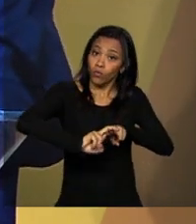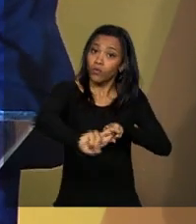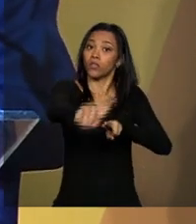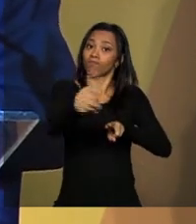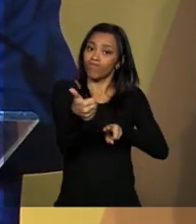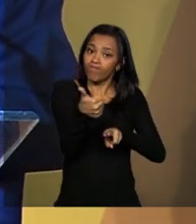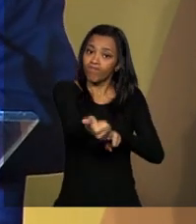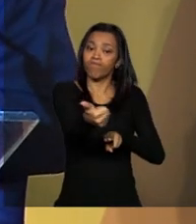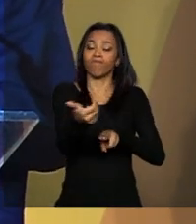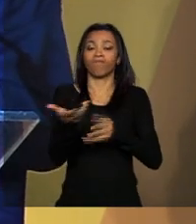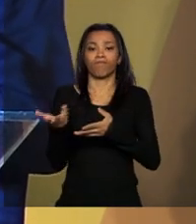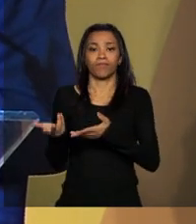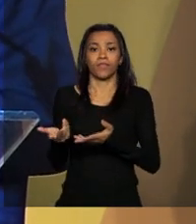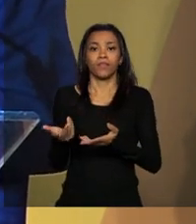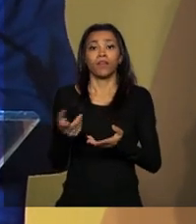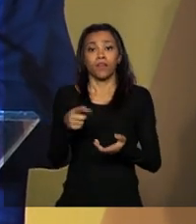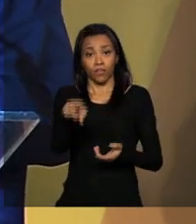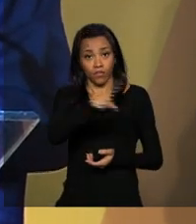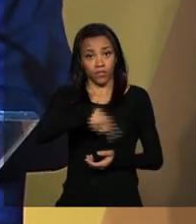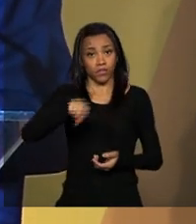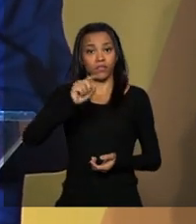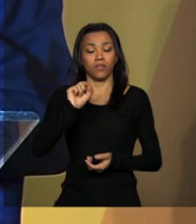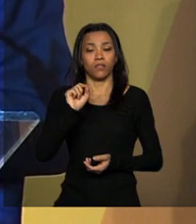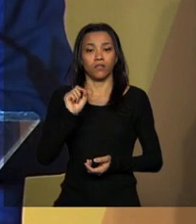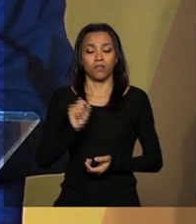importância da criação